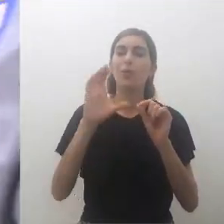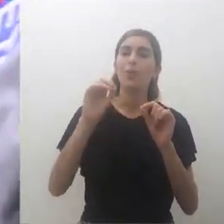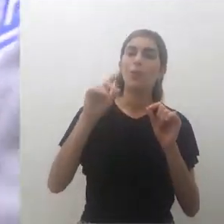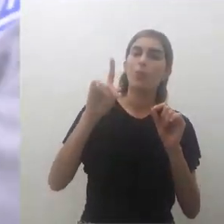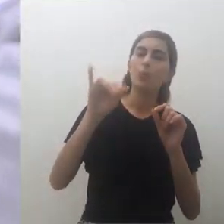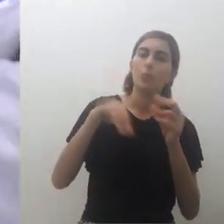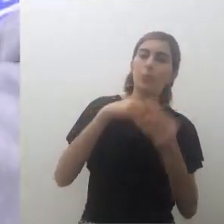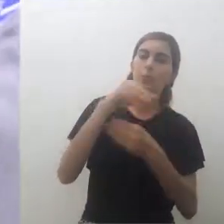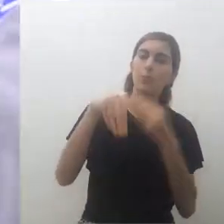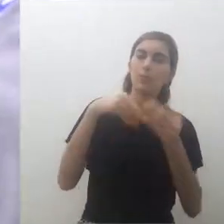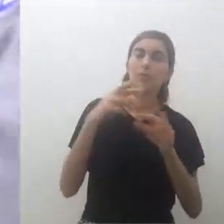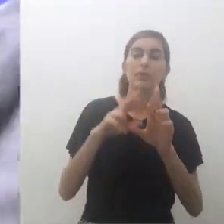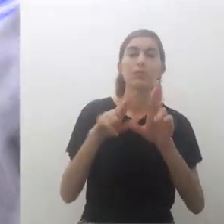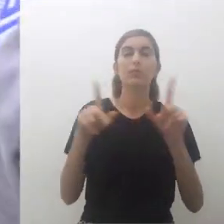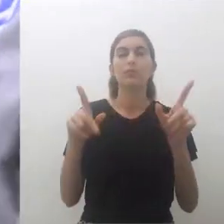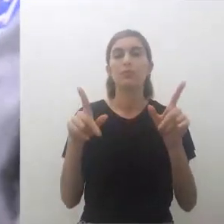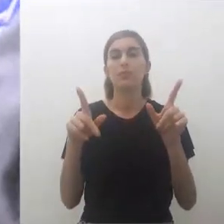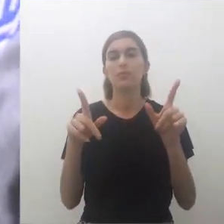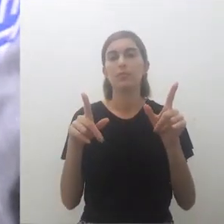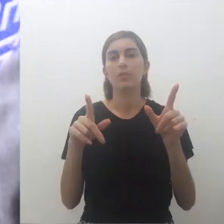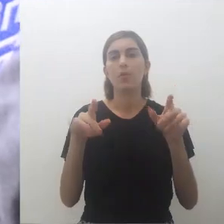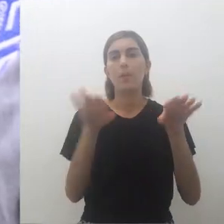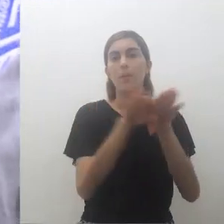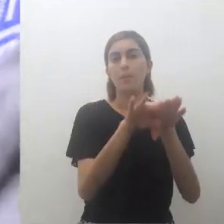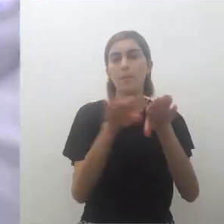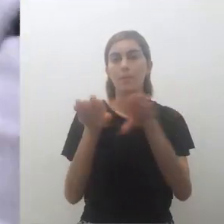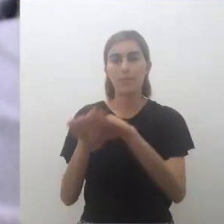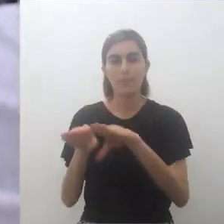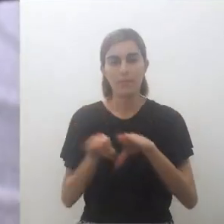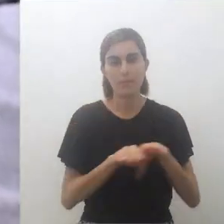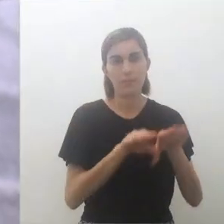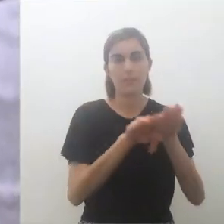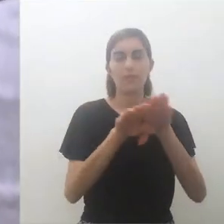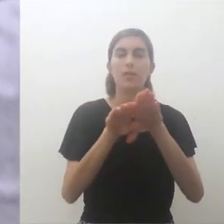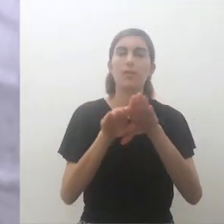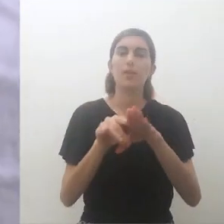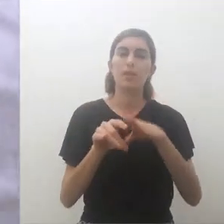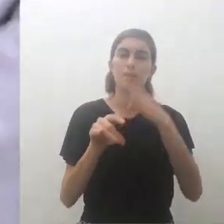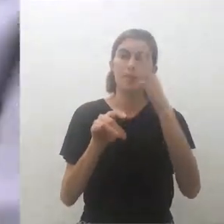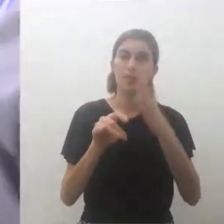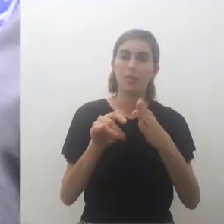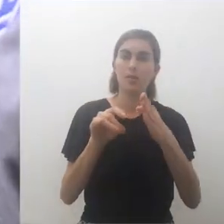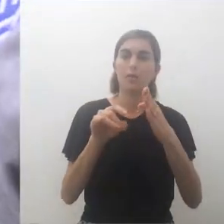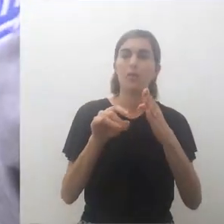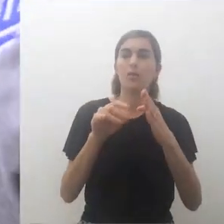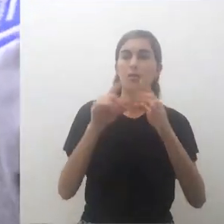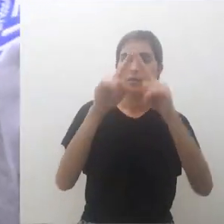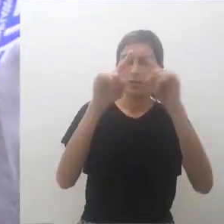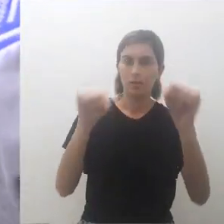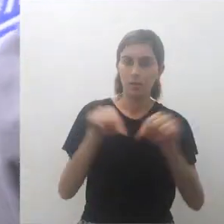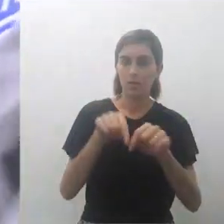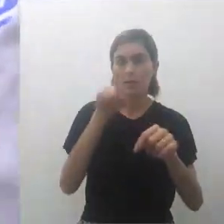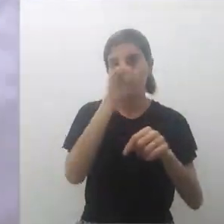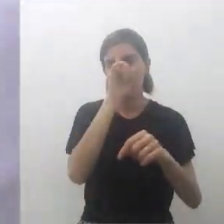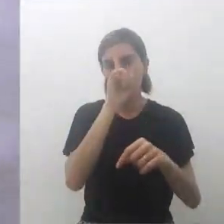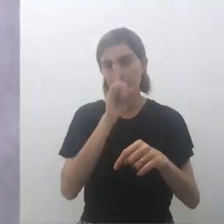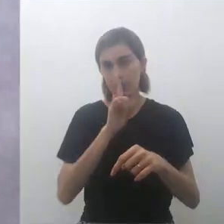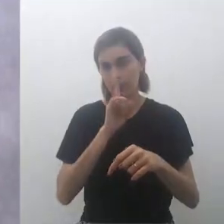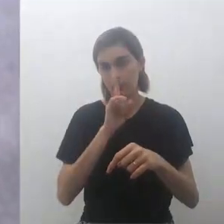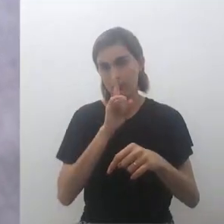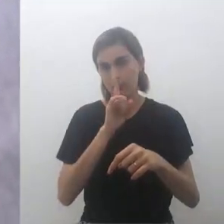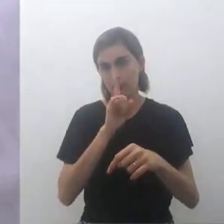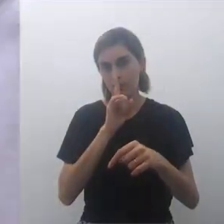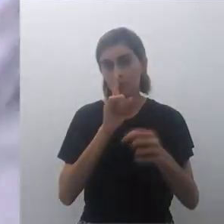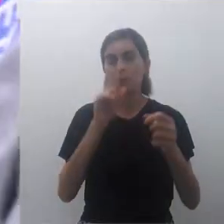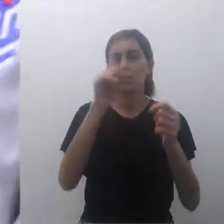composições diferentes, eu gero pareamento entre o triângulo amarelo com